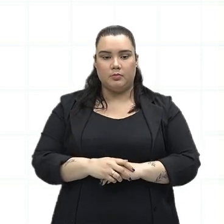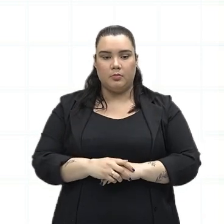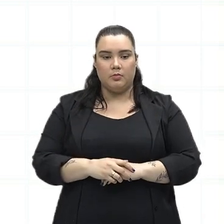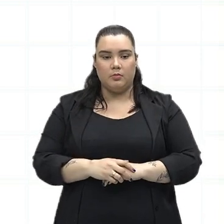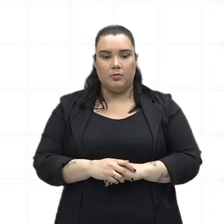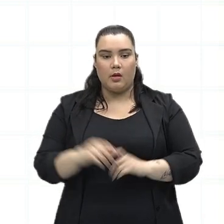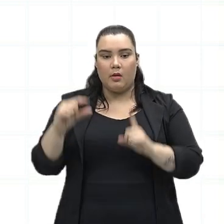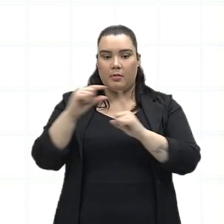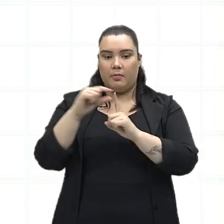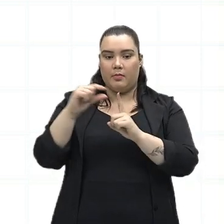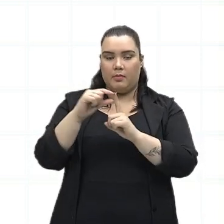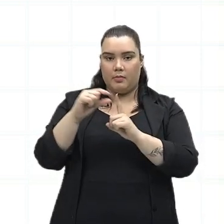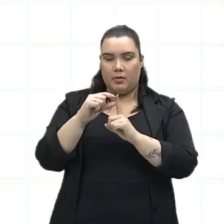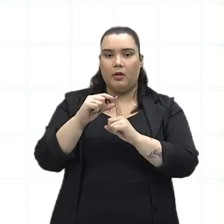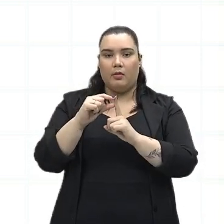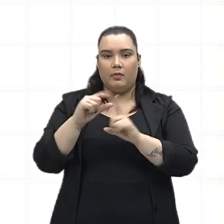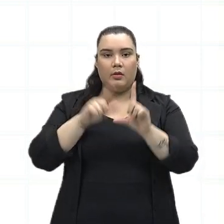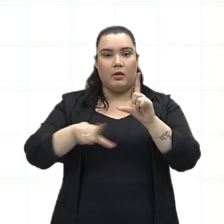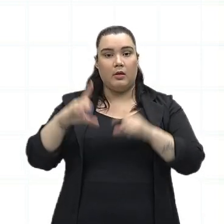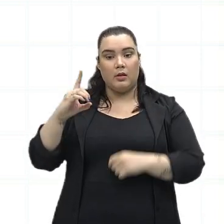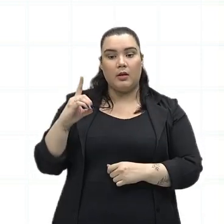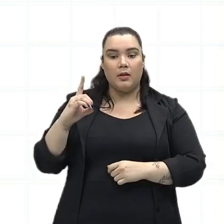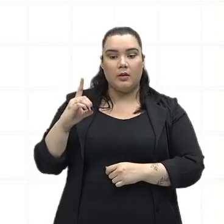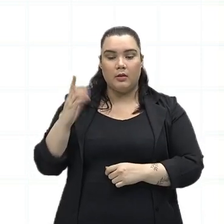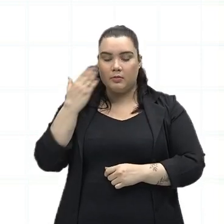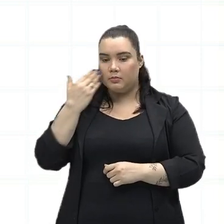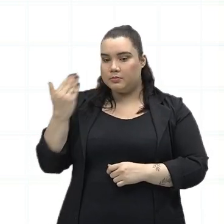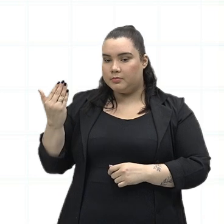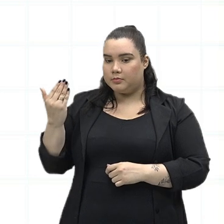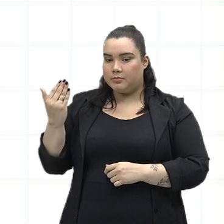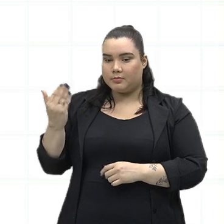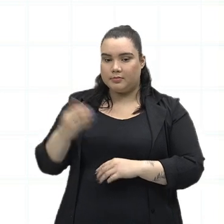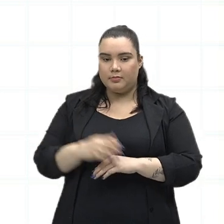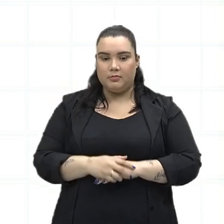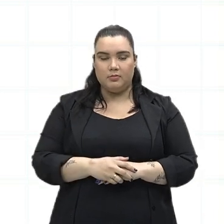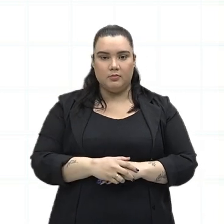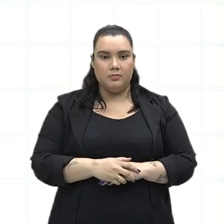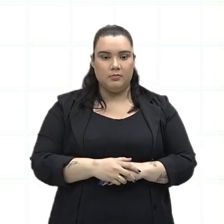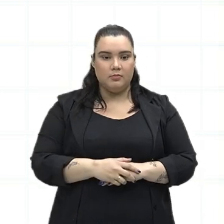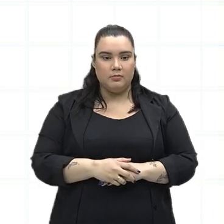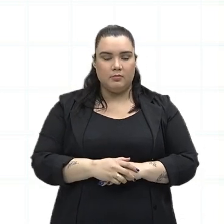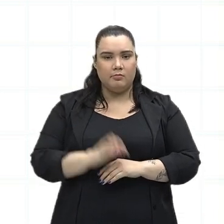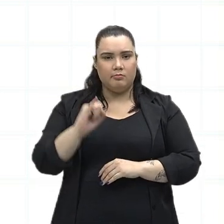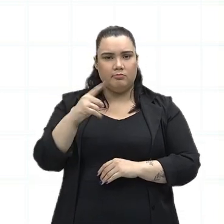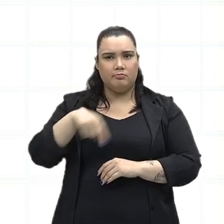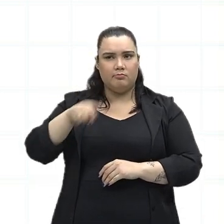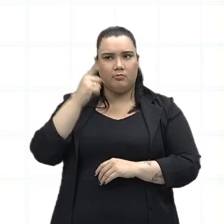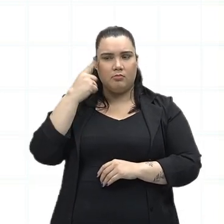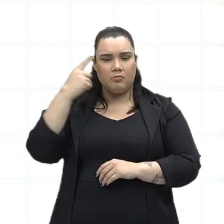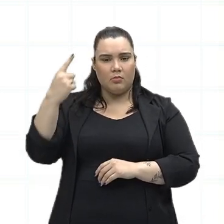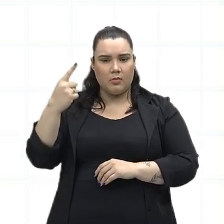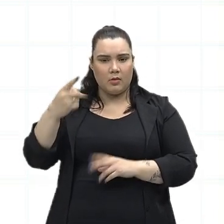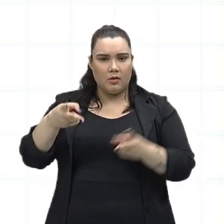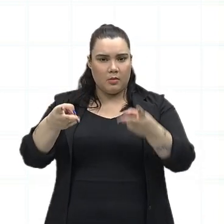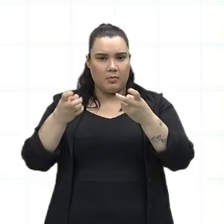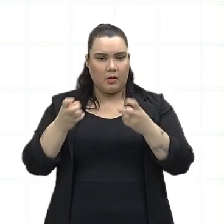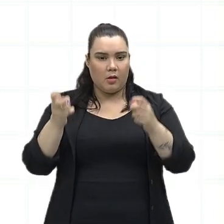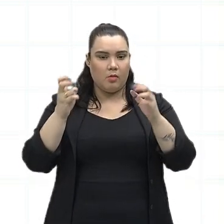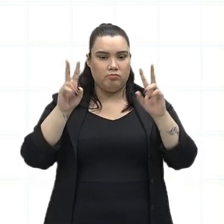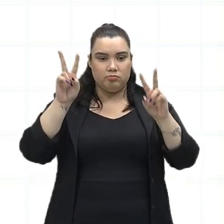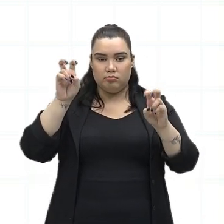palavra Artificial Intelligence, ok? Se vocês pararem para pensar, observarem lá o